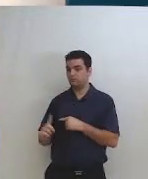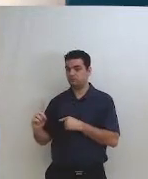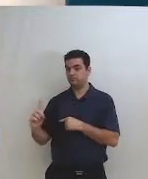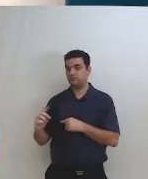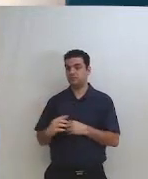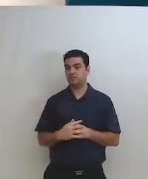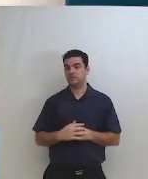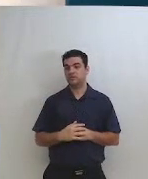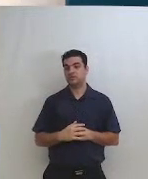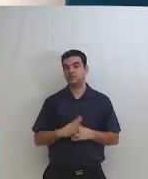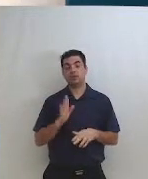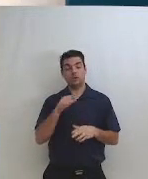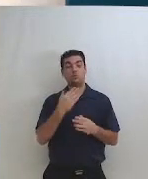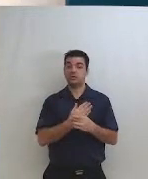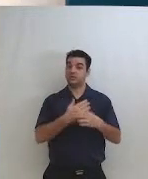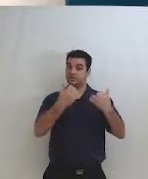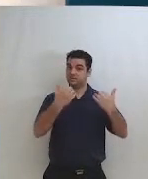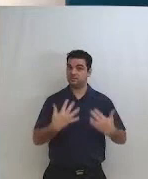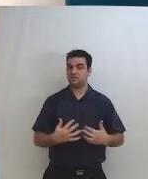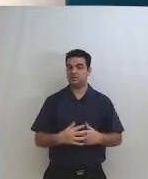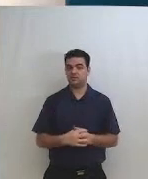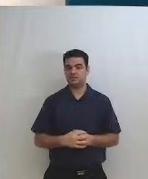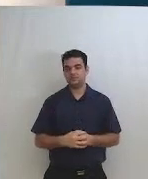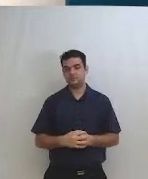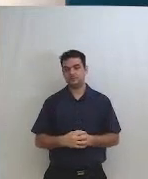próprio julgado. Então,